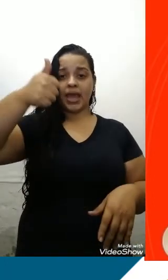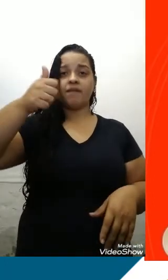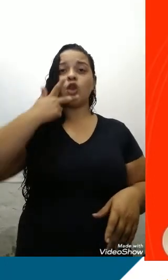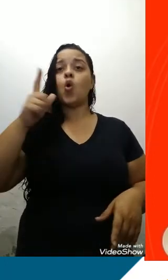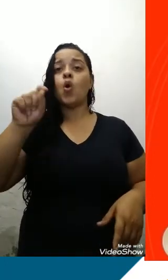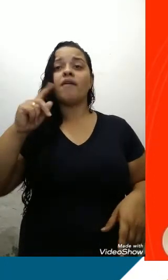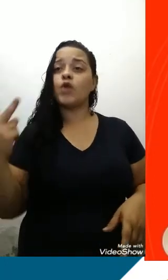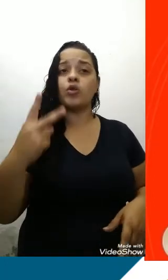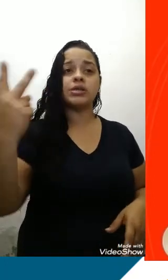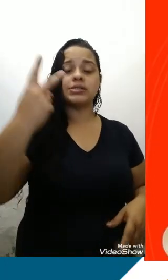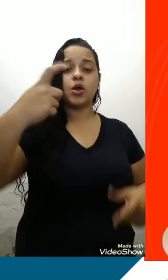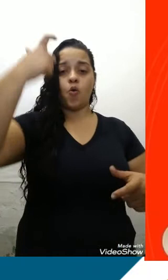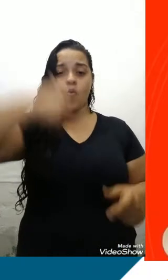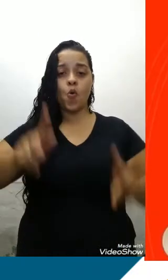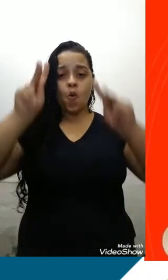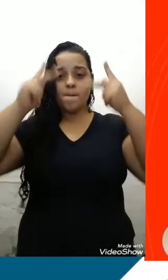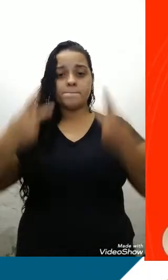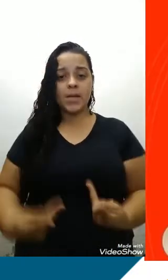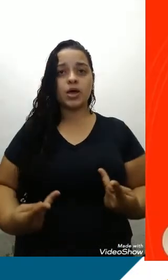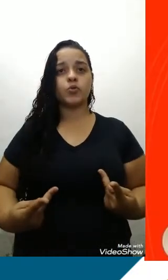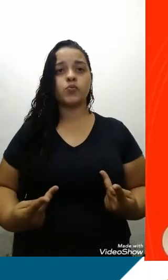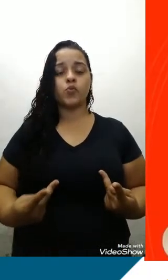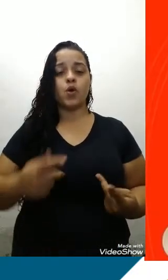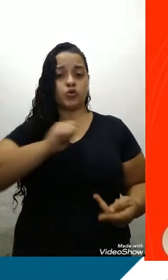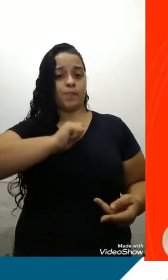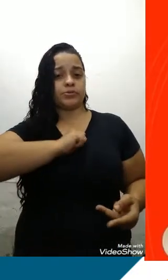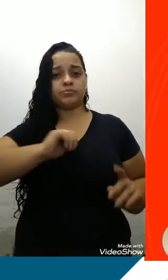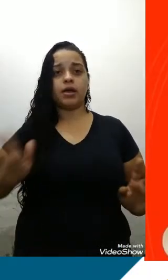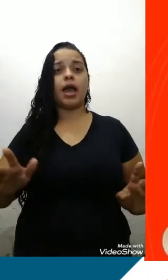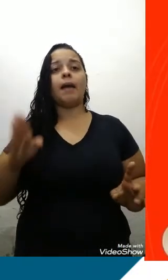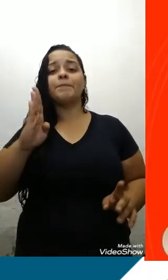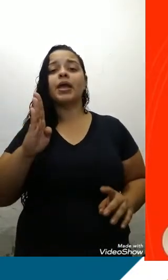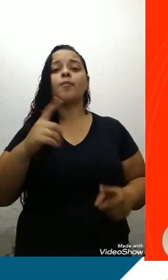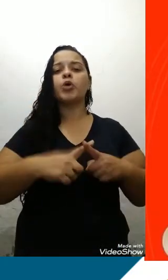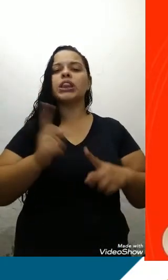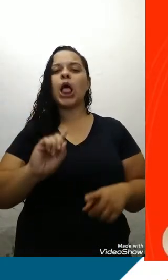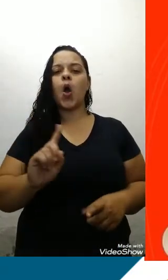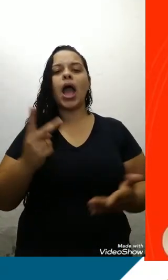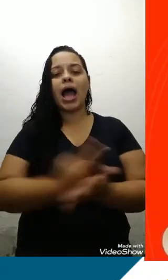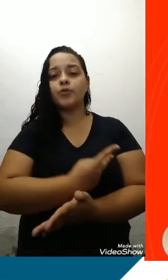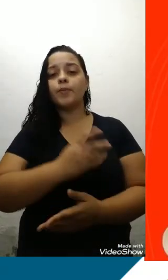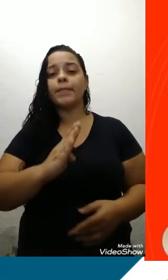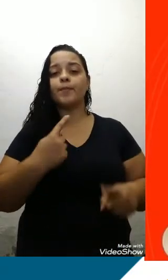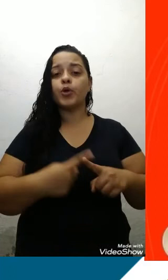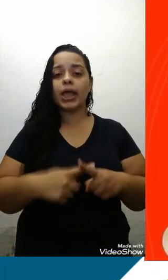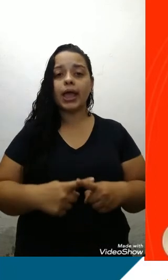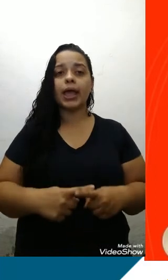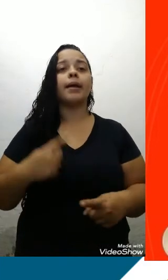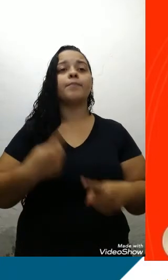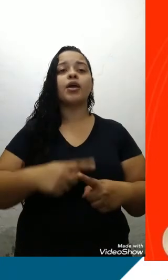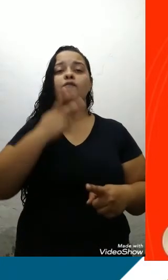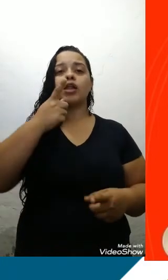e a valorização das potencialidades humanas. Por que a letra B não podia? Porque diz, né, que